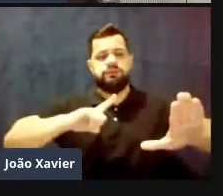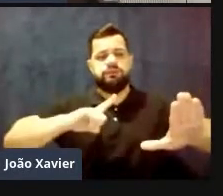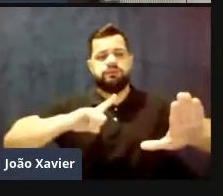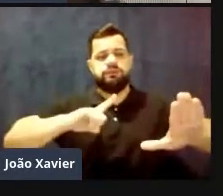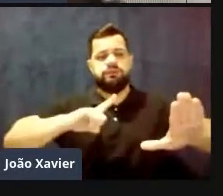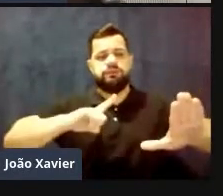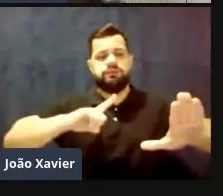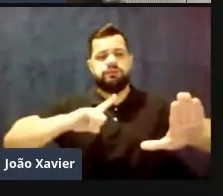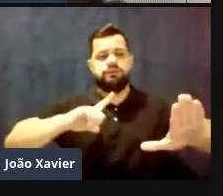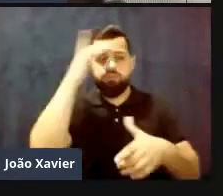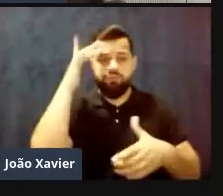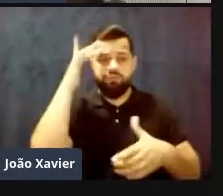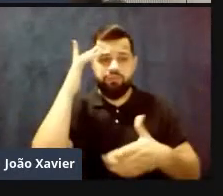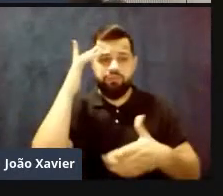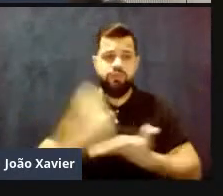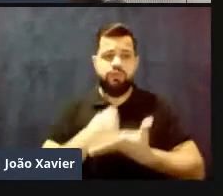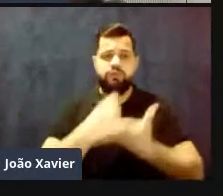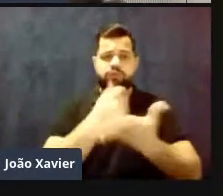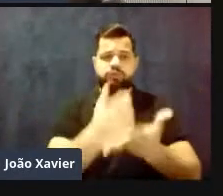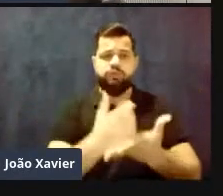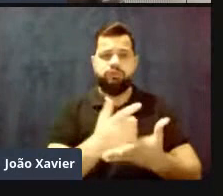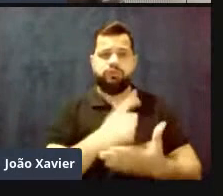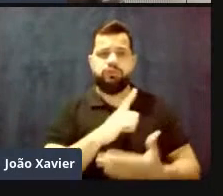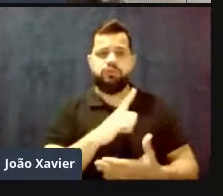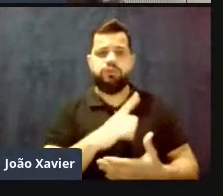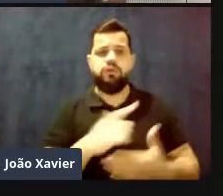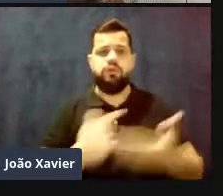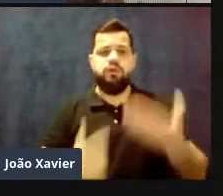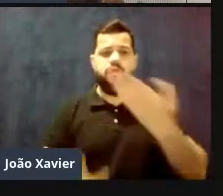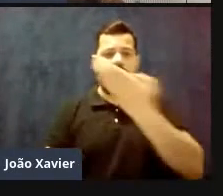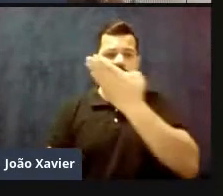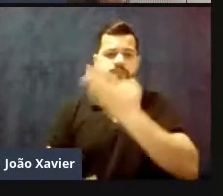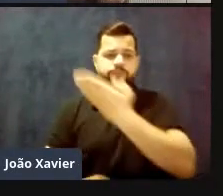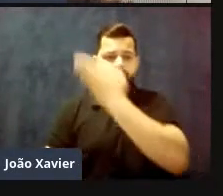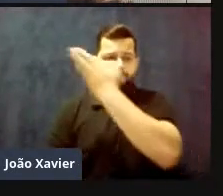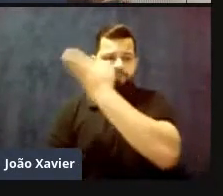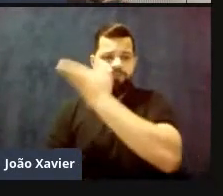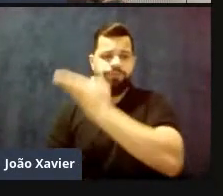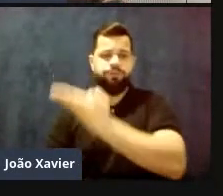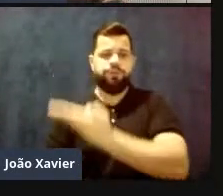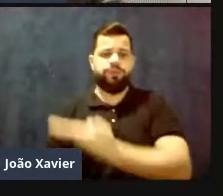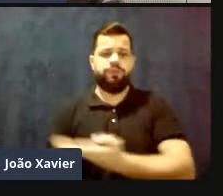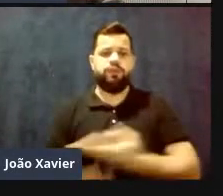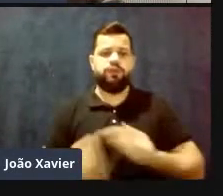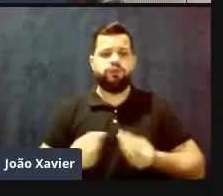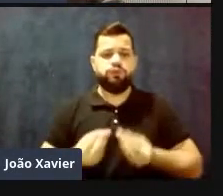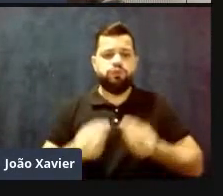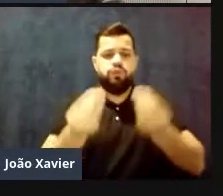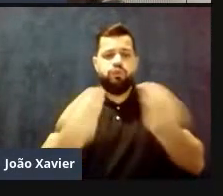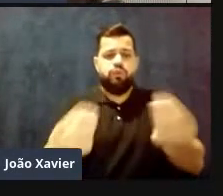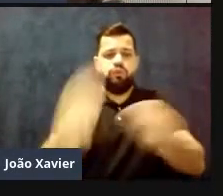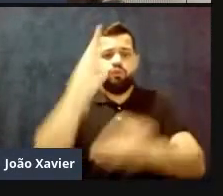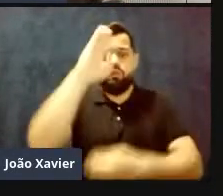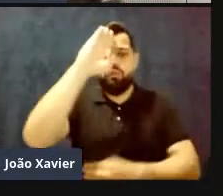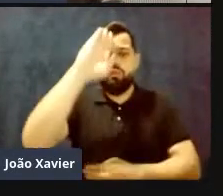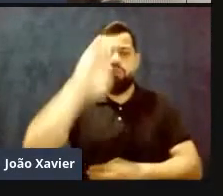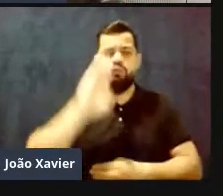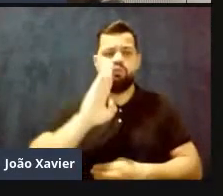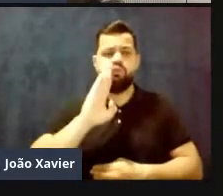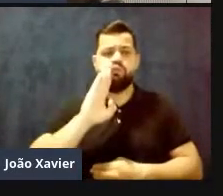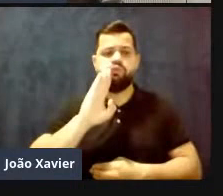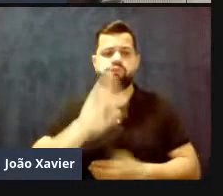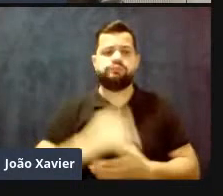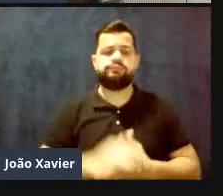vocês. Quando nós iniciamos o processo de cuidado especificamente na UTI do Web, quando ela foi inaugurada, existia toda